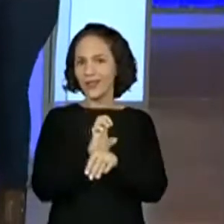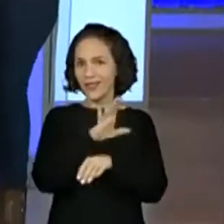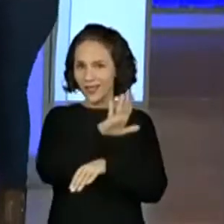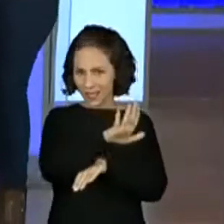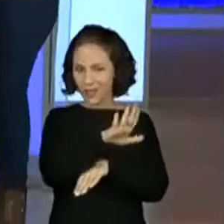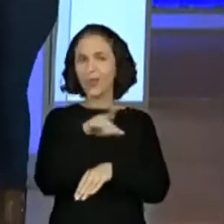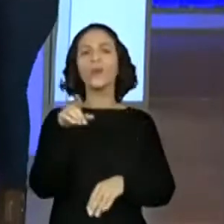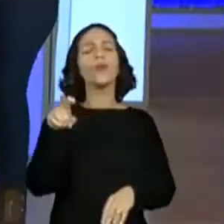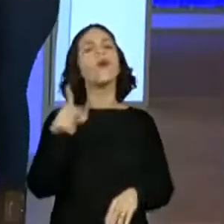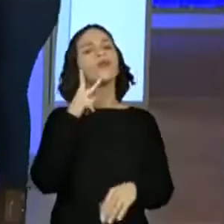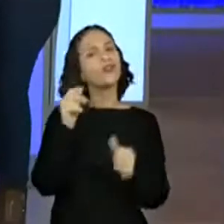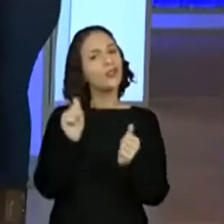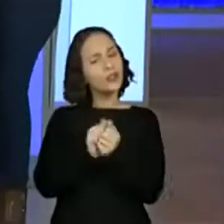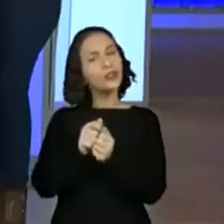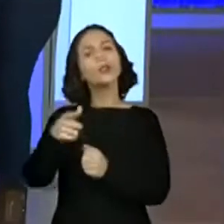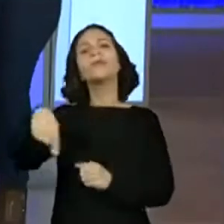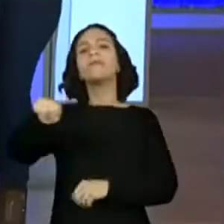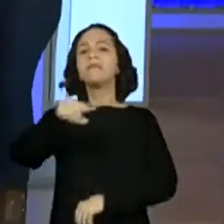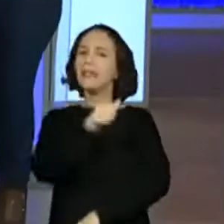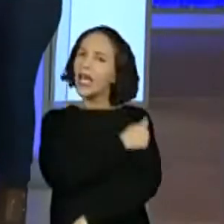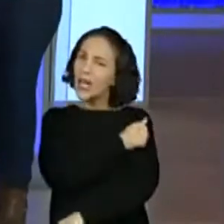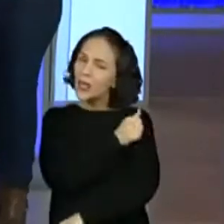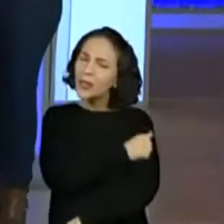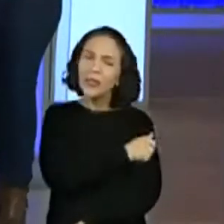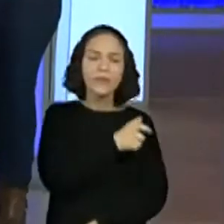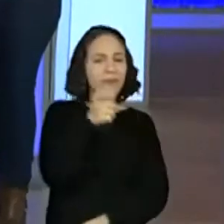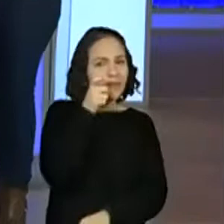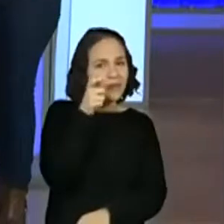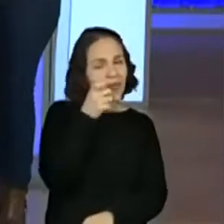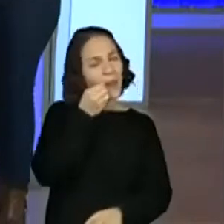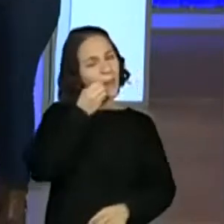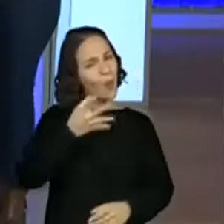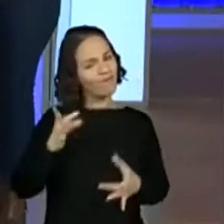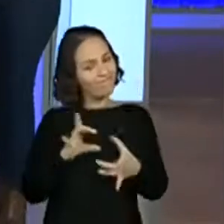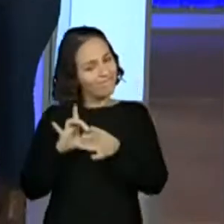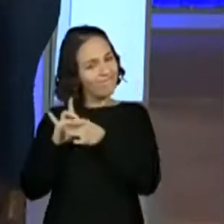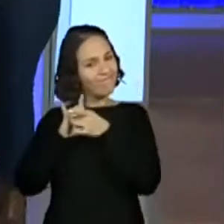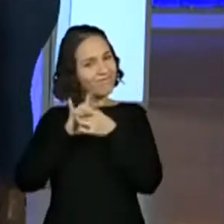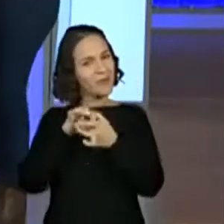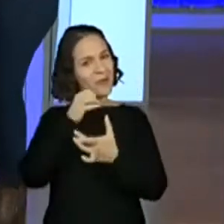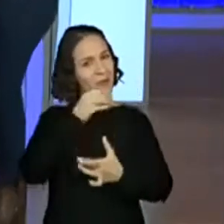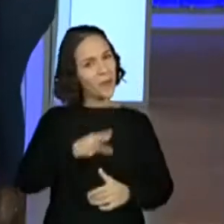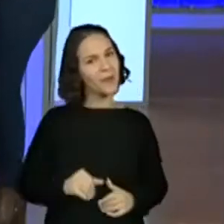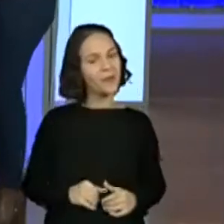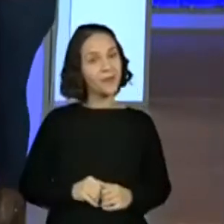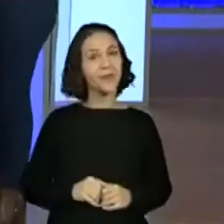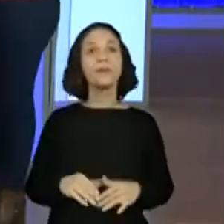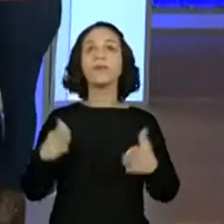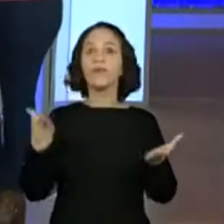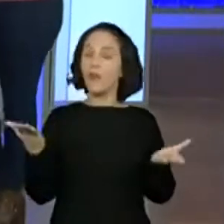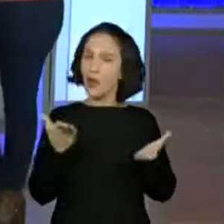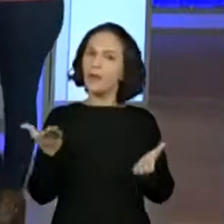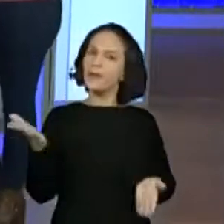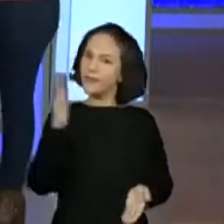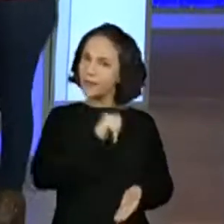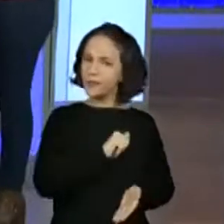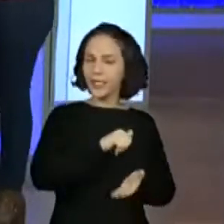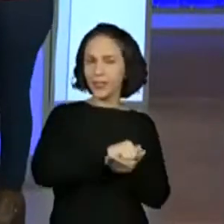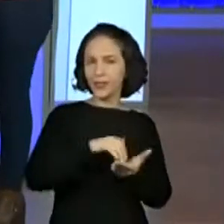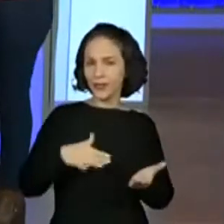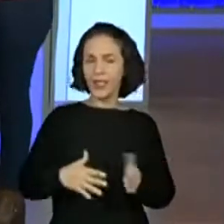aí conosco, não é? Os alunos ligadinhos. Muito bom tê-los conosco. E vamos aí para a nossa atividade,